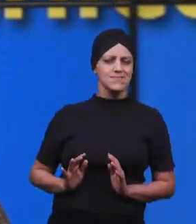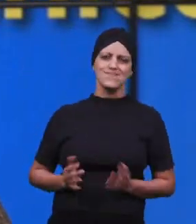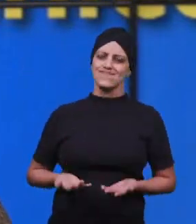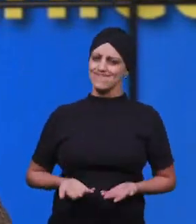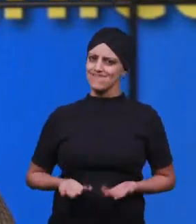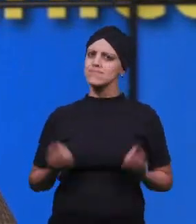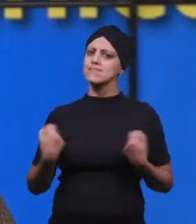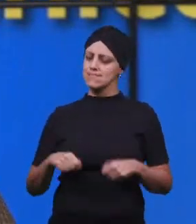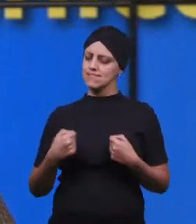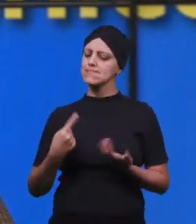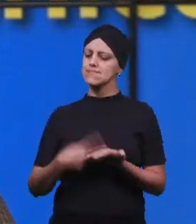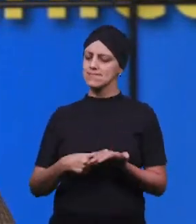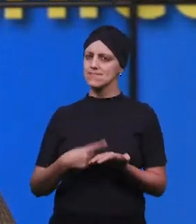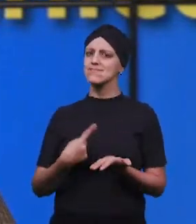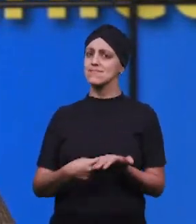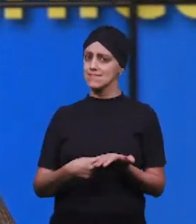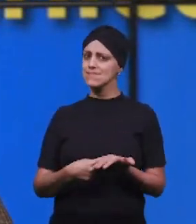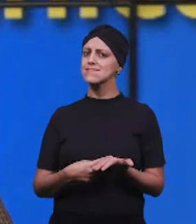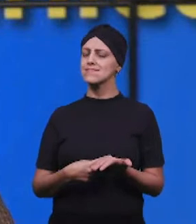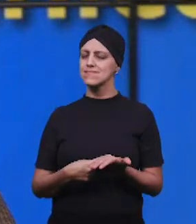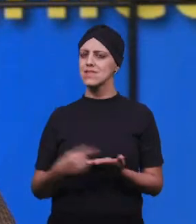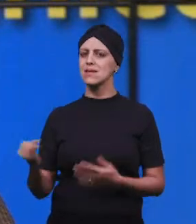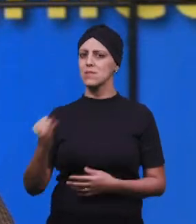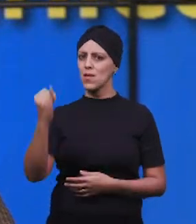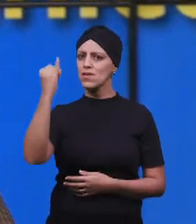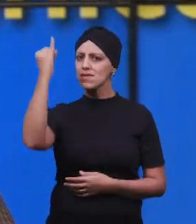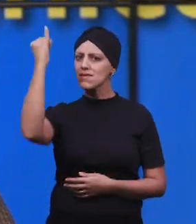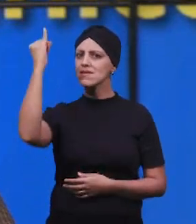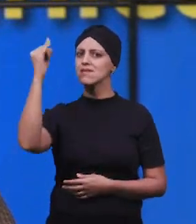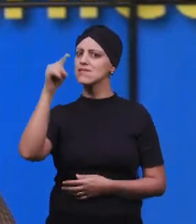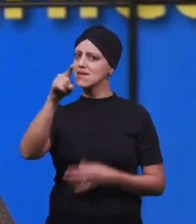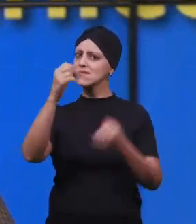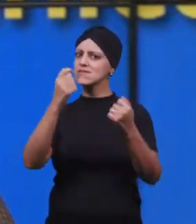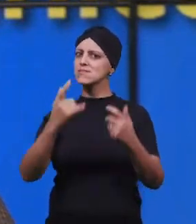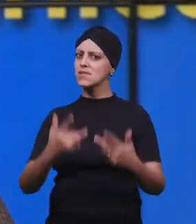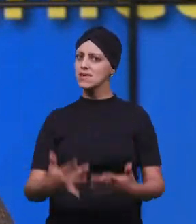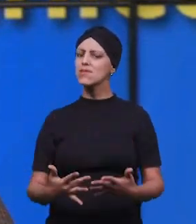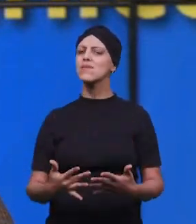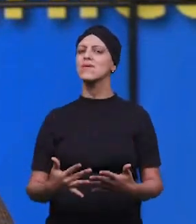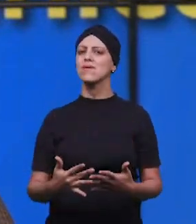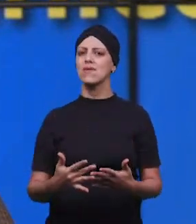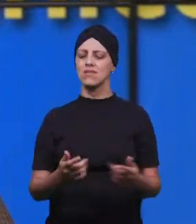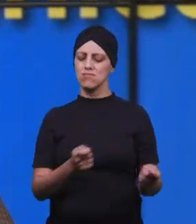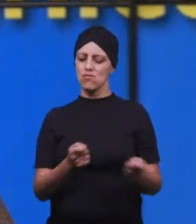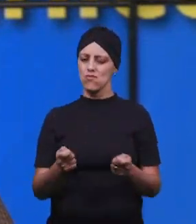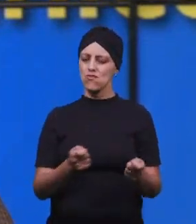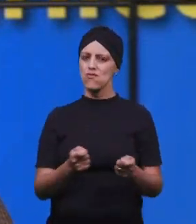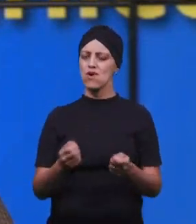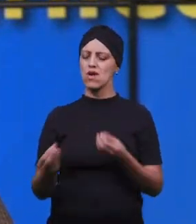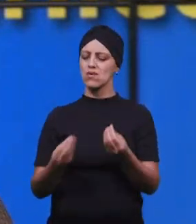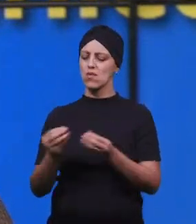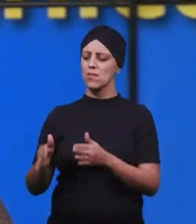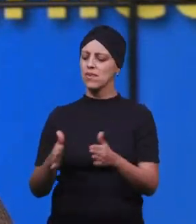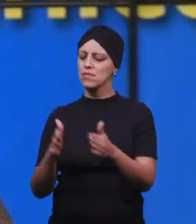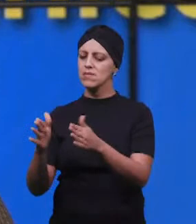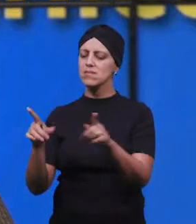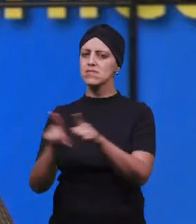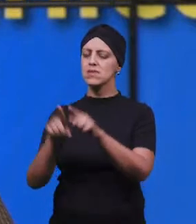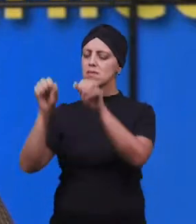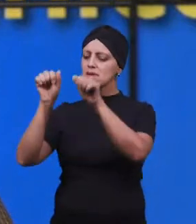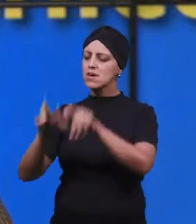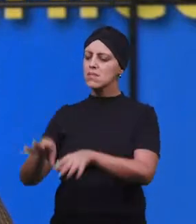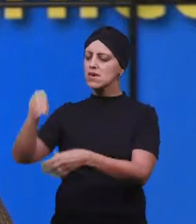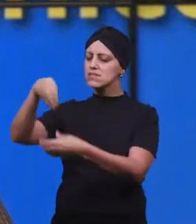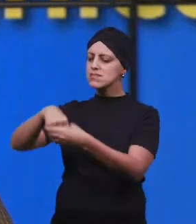essa fressura aí, ele não quer comer. Então isso é muito importante, esse aspecto colocado pelo irmão, o governo, a caminhada